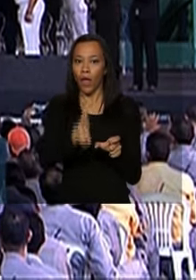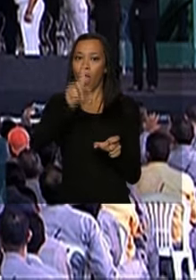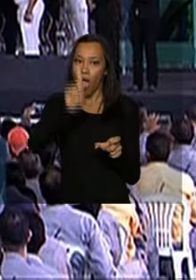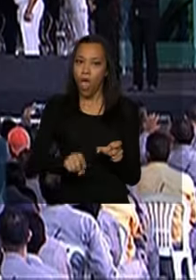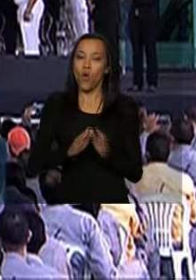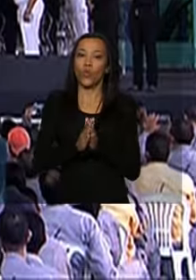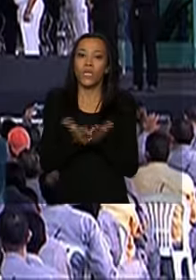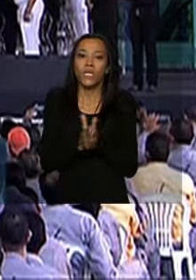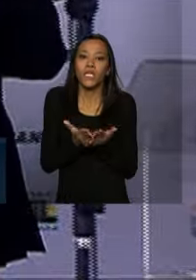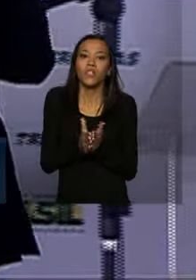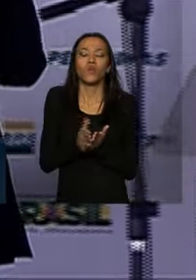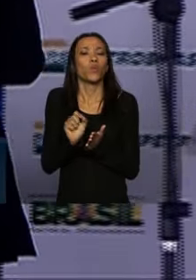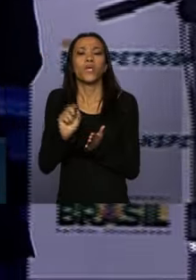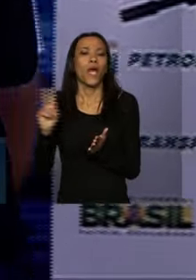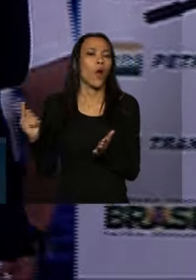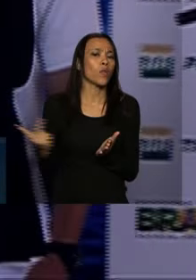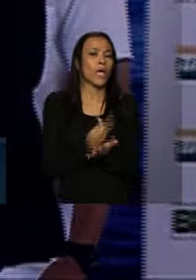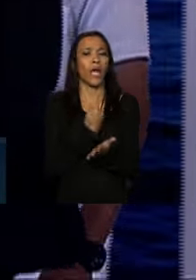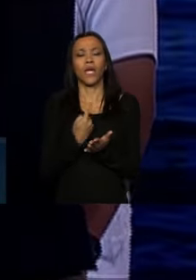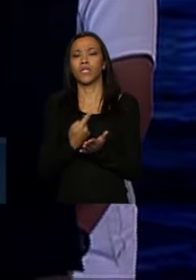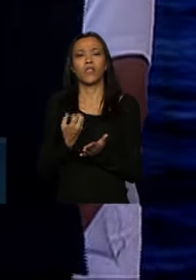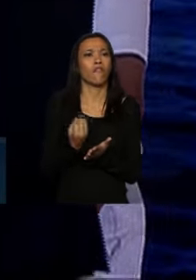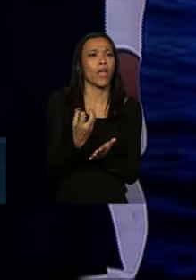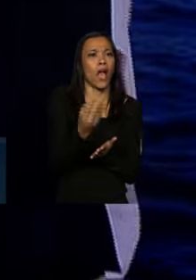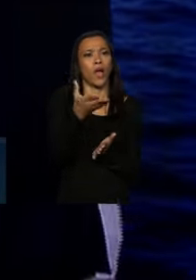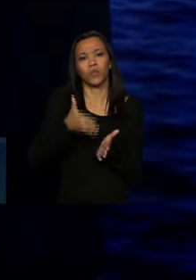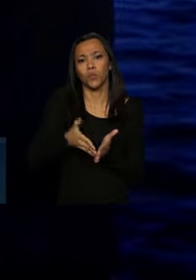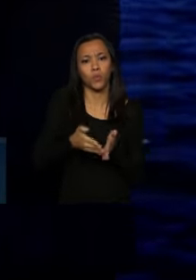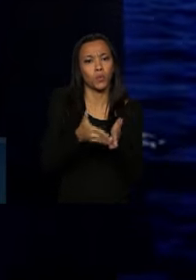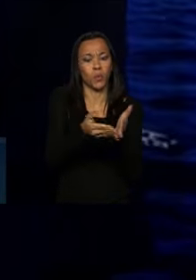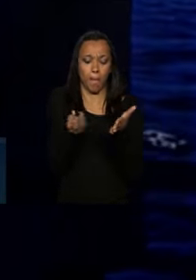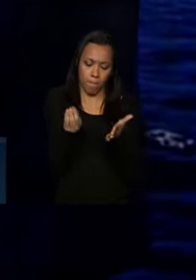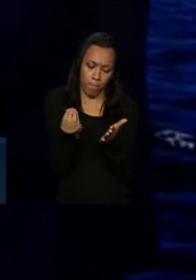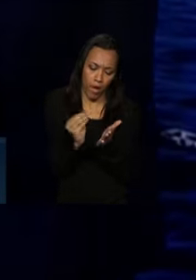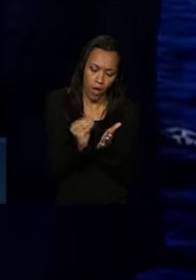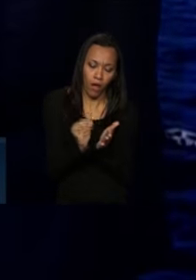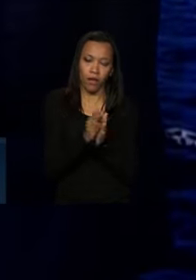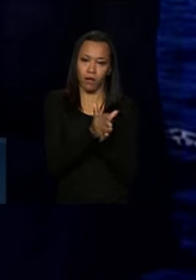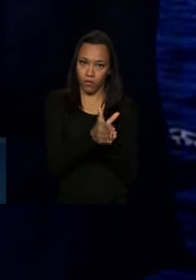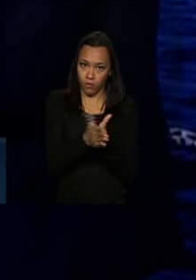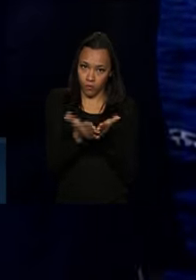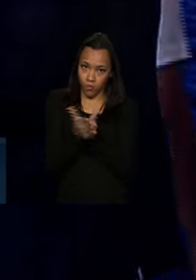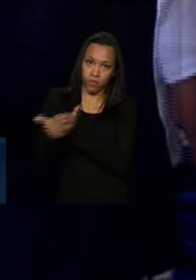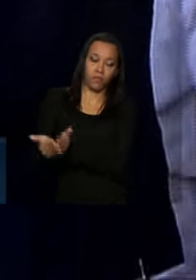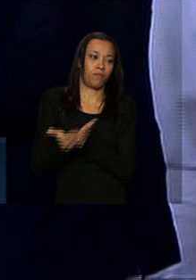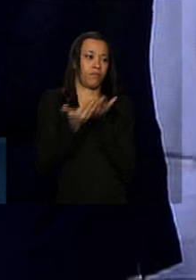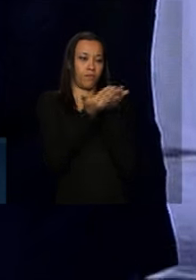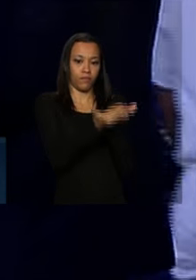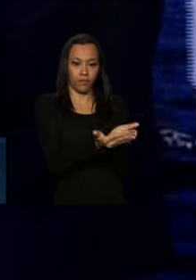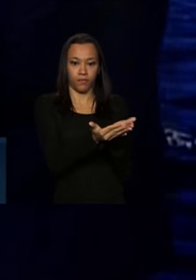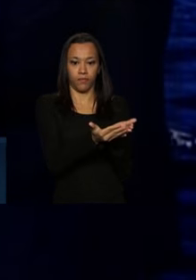registradas todas as operações do petroleiro André Rebouças.